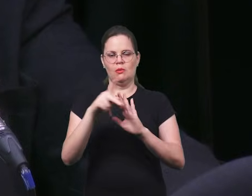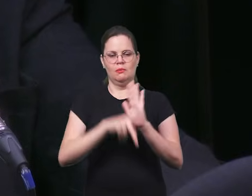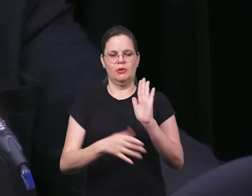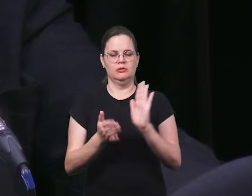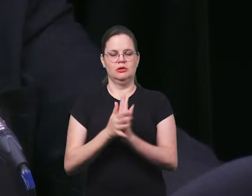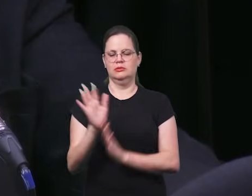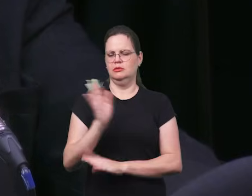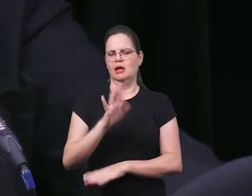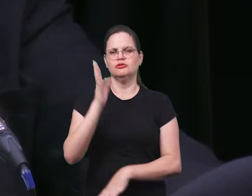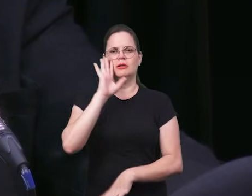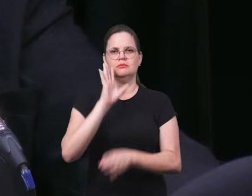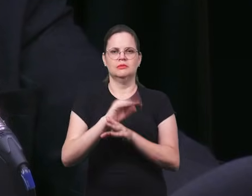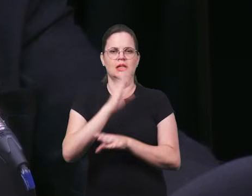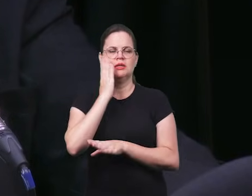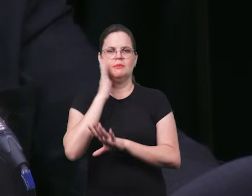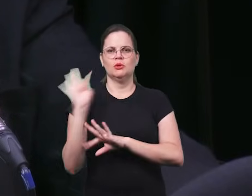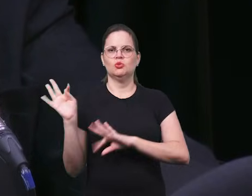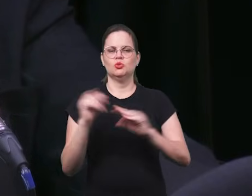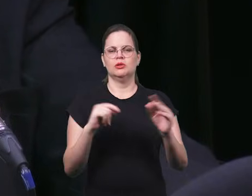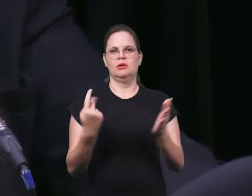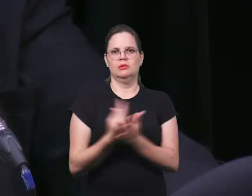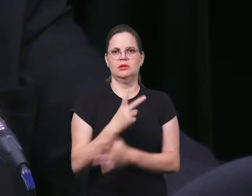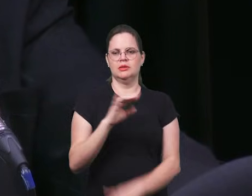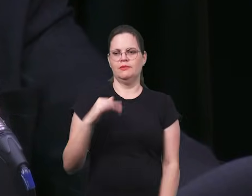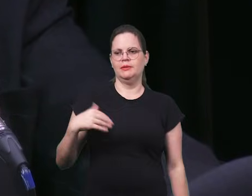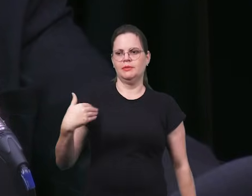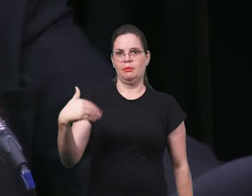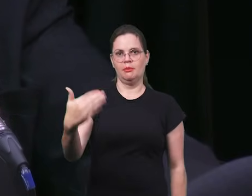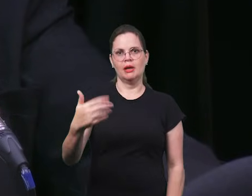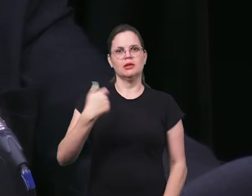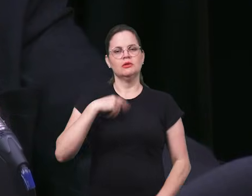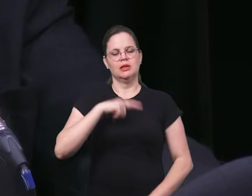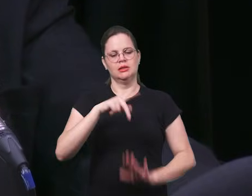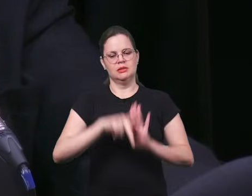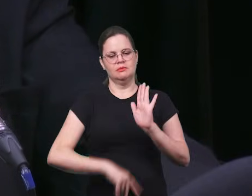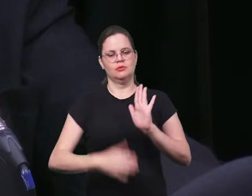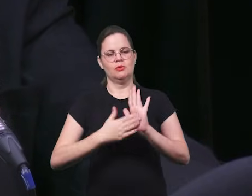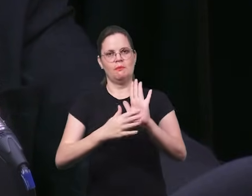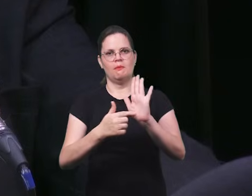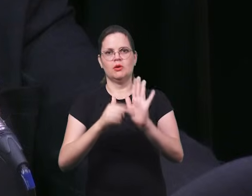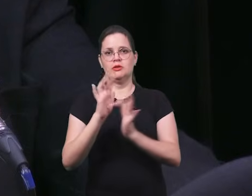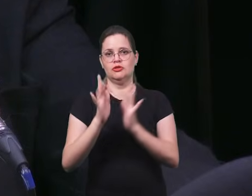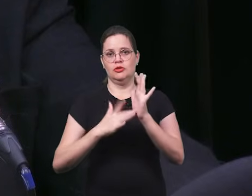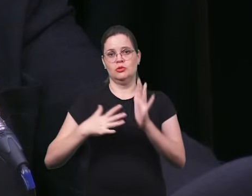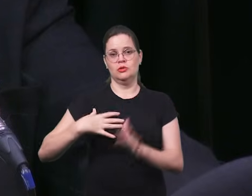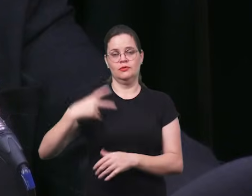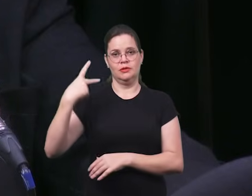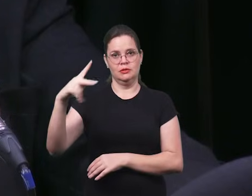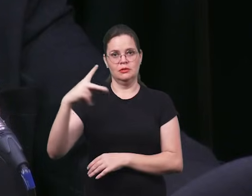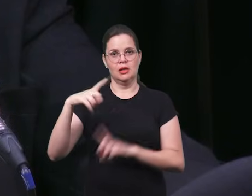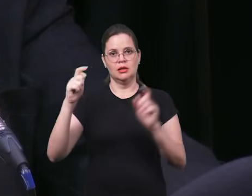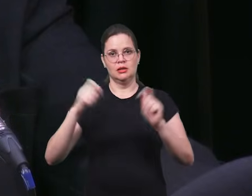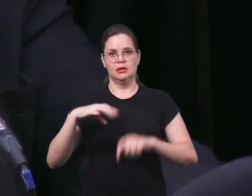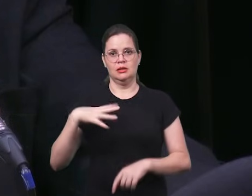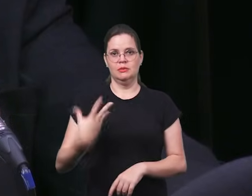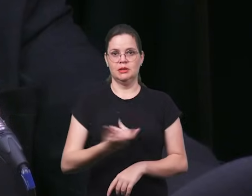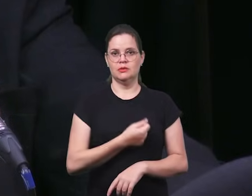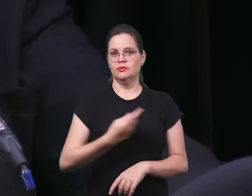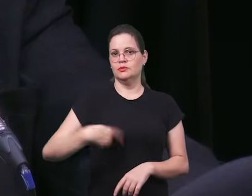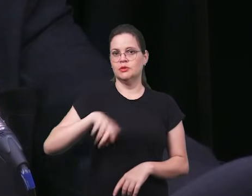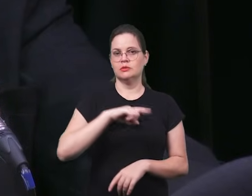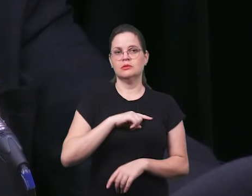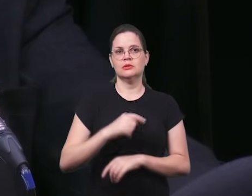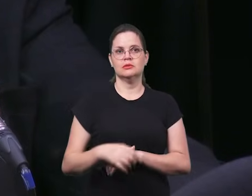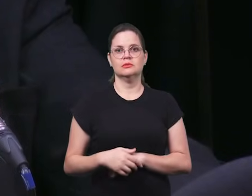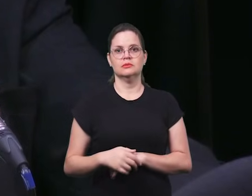conhece tudo que vai acontecer, então é o resgate em Jesus, e que esse resgate, nós estamos